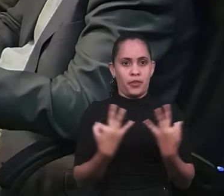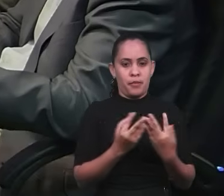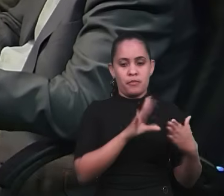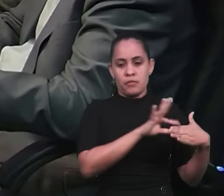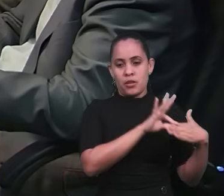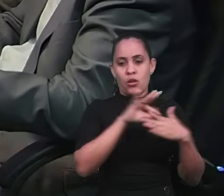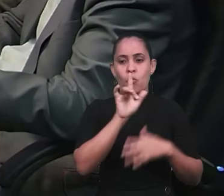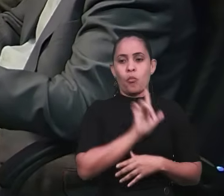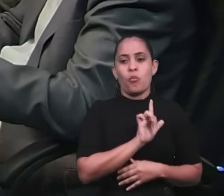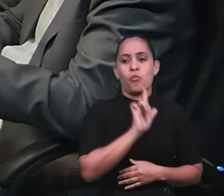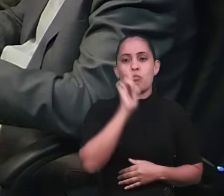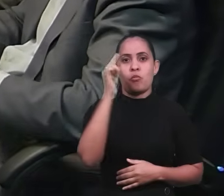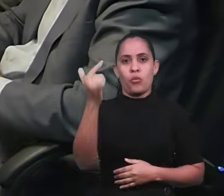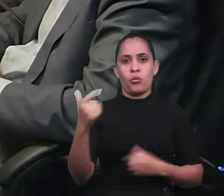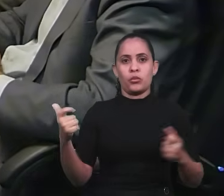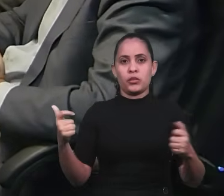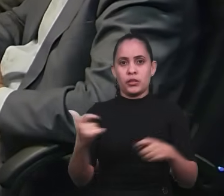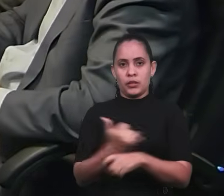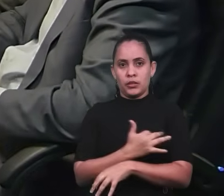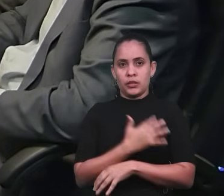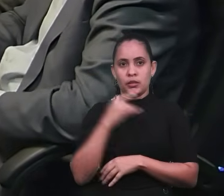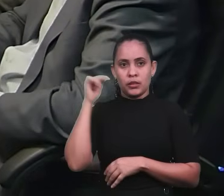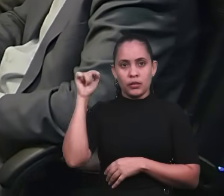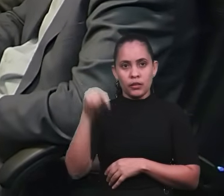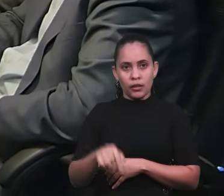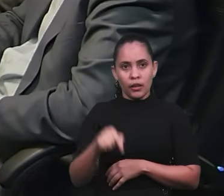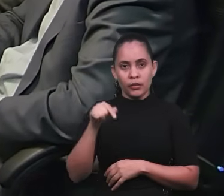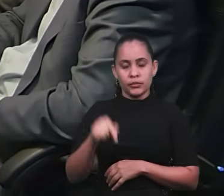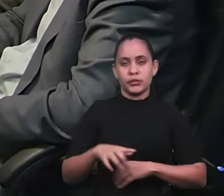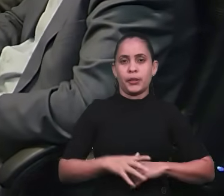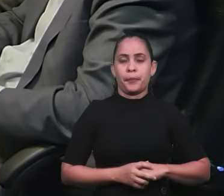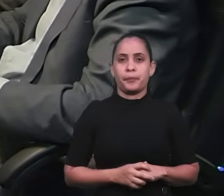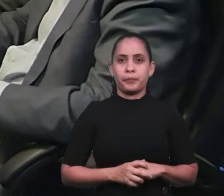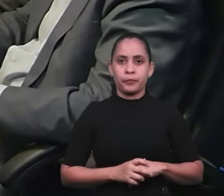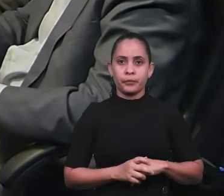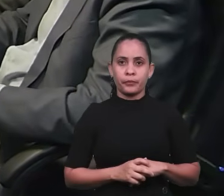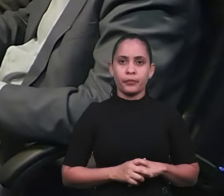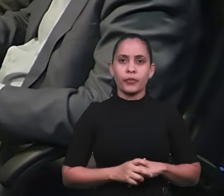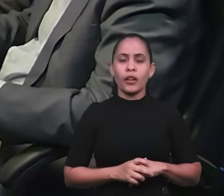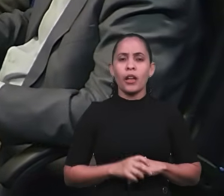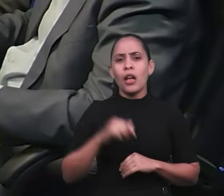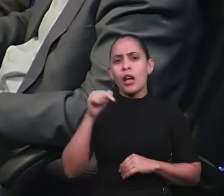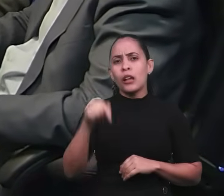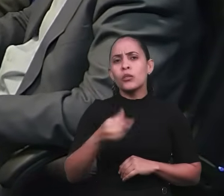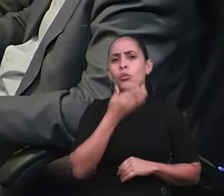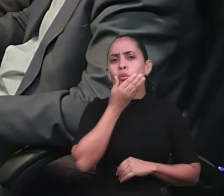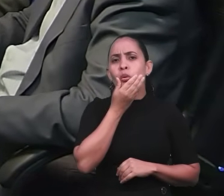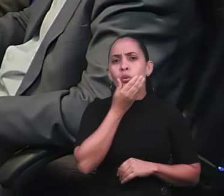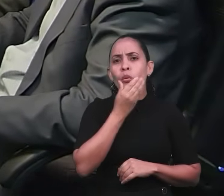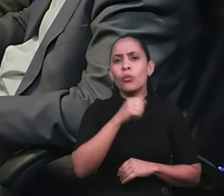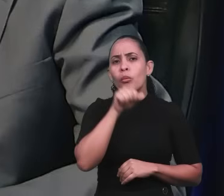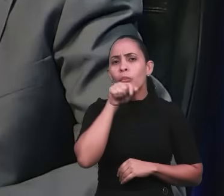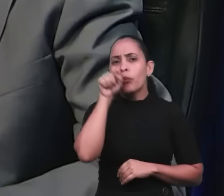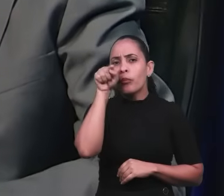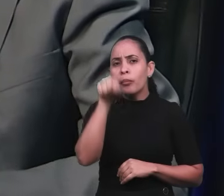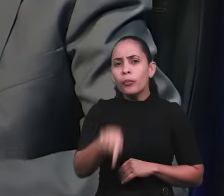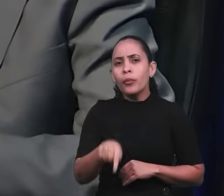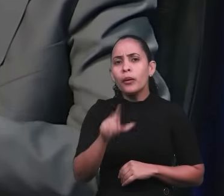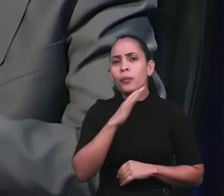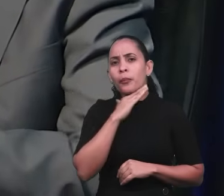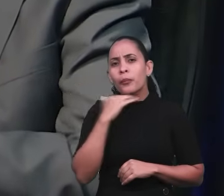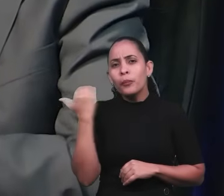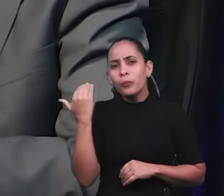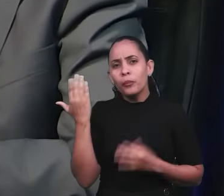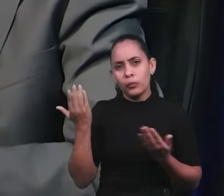para uma outra cidade, onde eles chegaram numa cidade chamada Harã. Ali o seu pai falece.